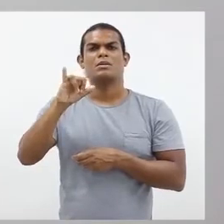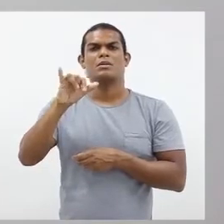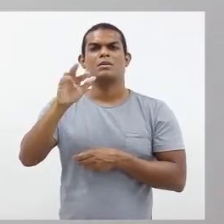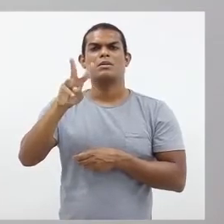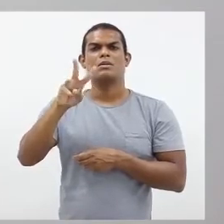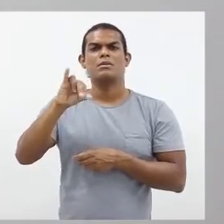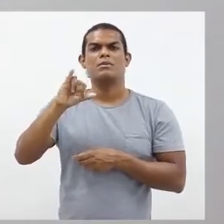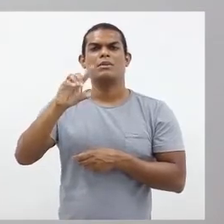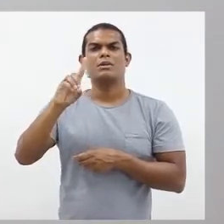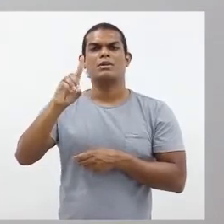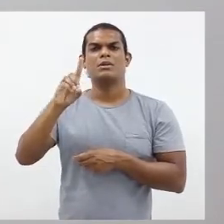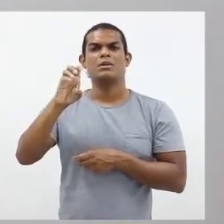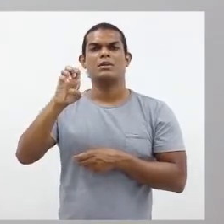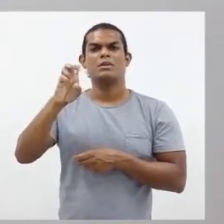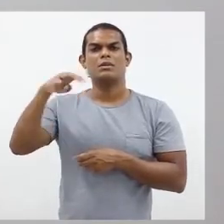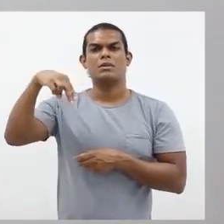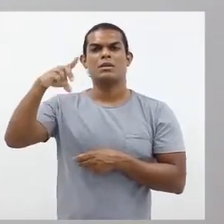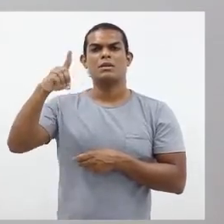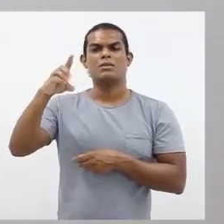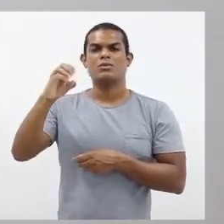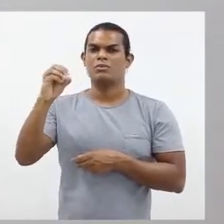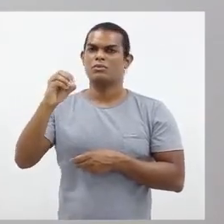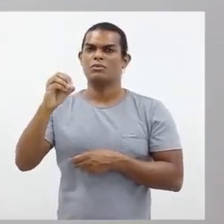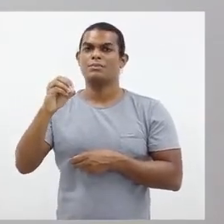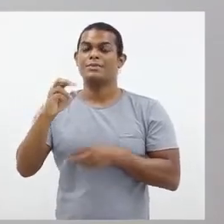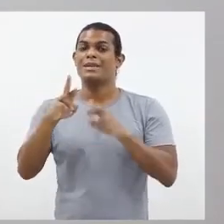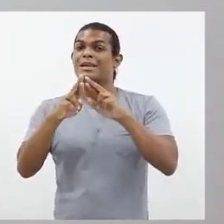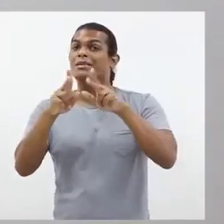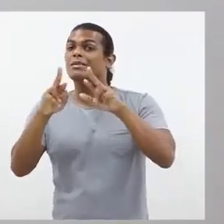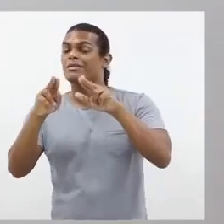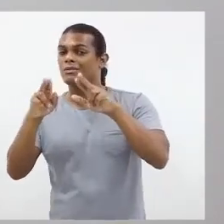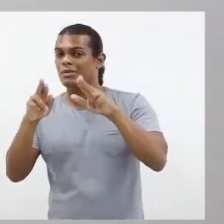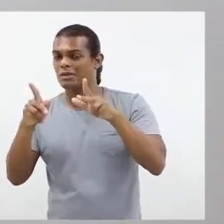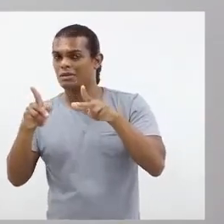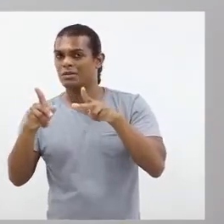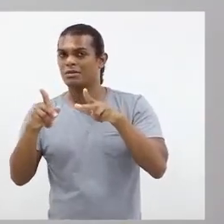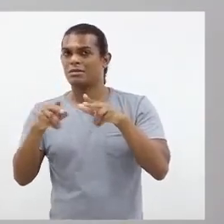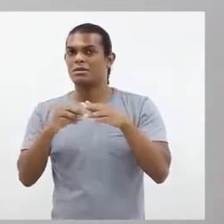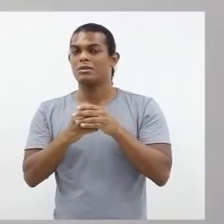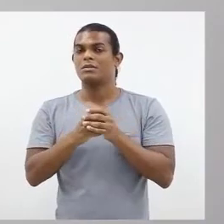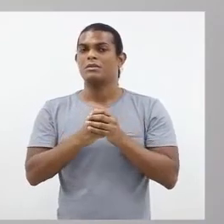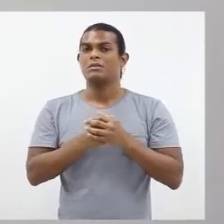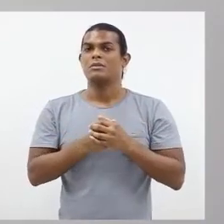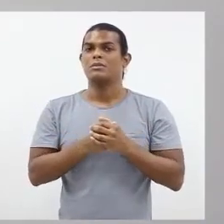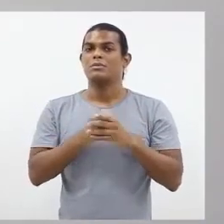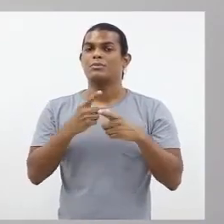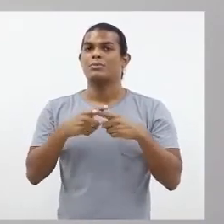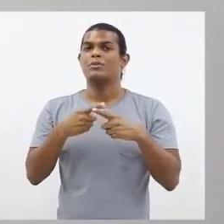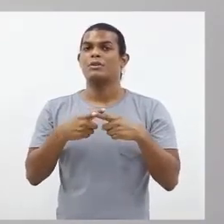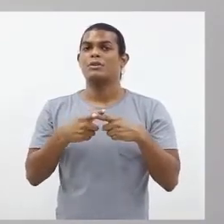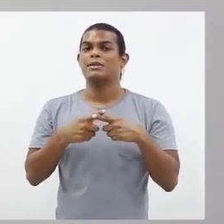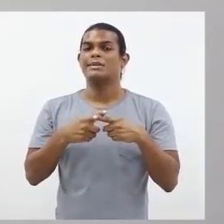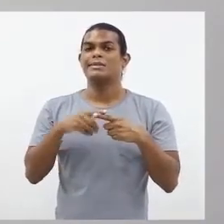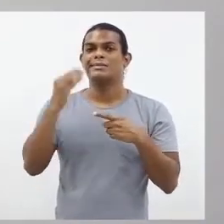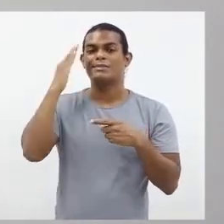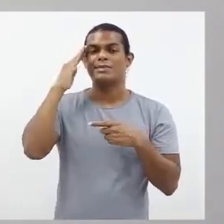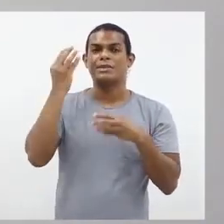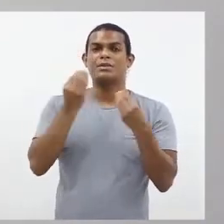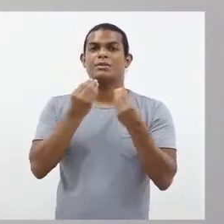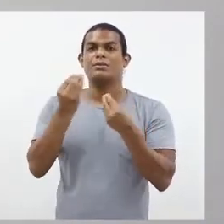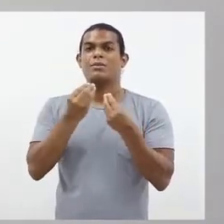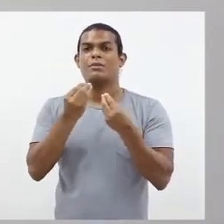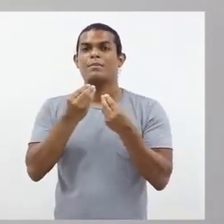como despesa, eles fazem parte de uma exceção da regra de despesa, porque isso a gente entende como sendo